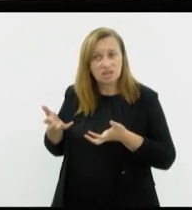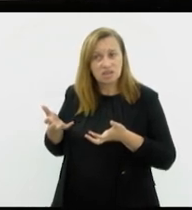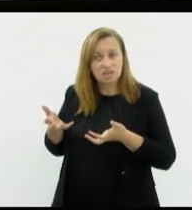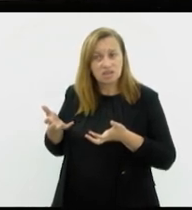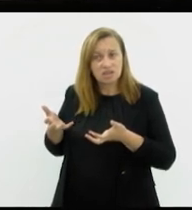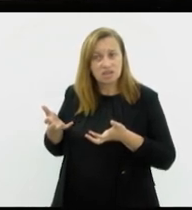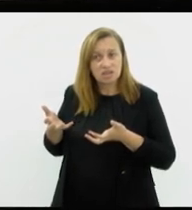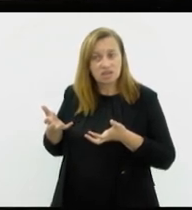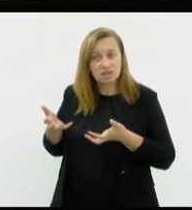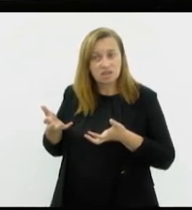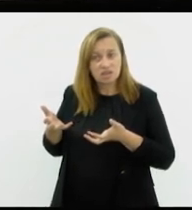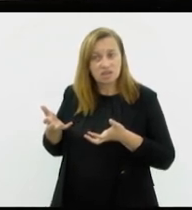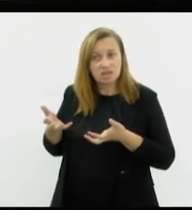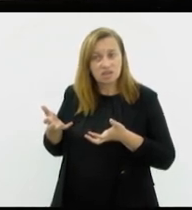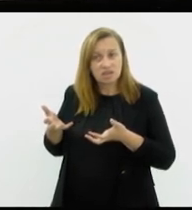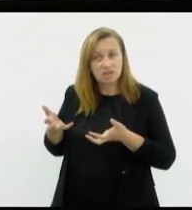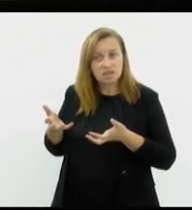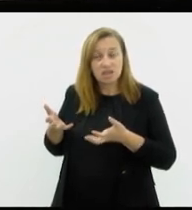Complexo de Bangu, desculpa,